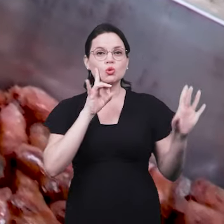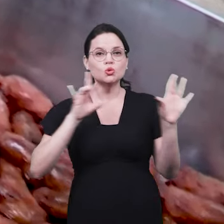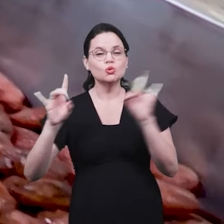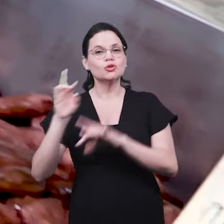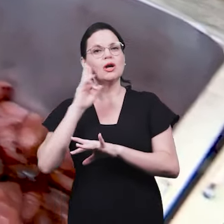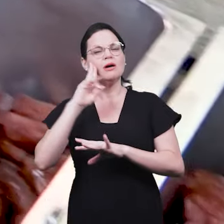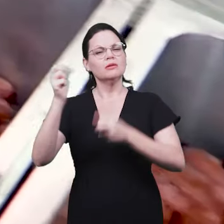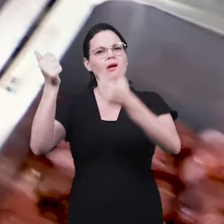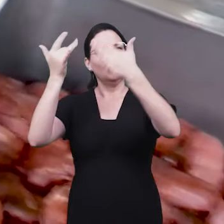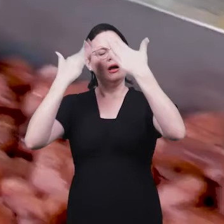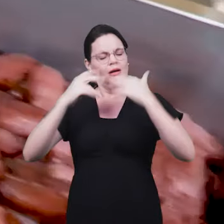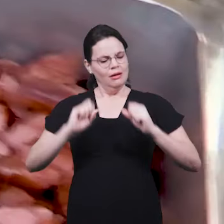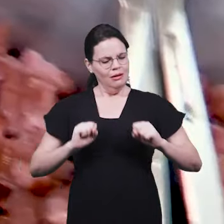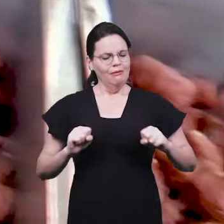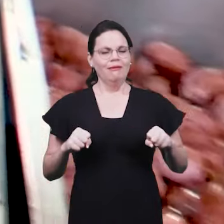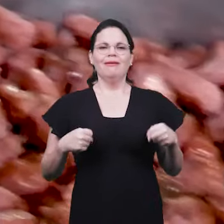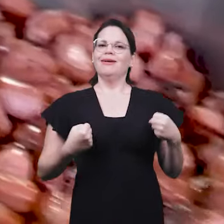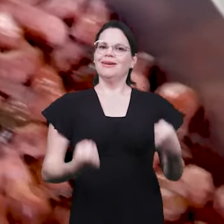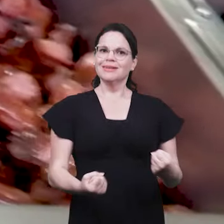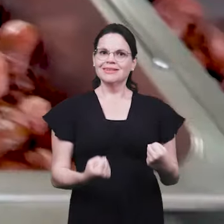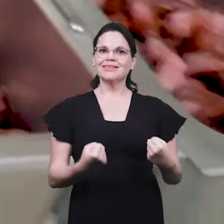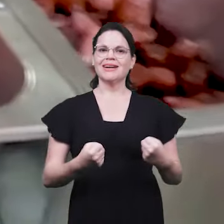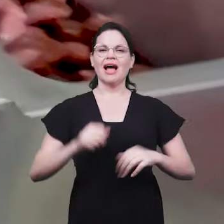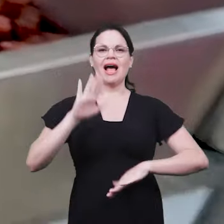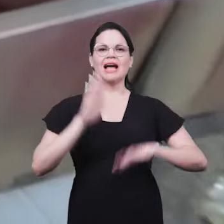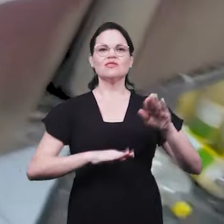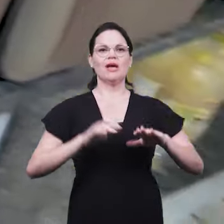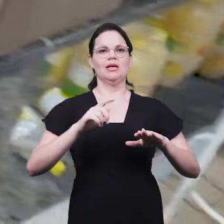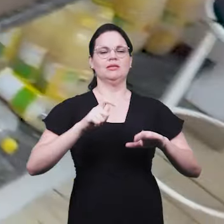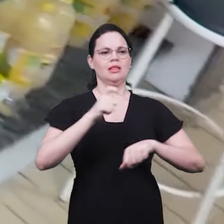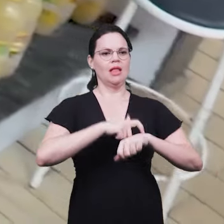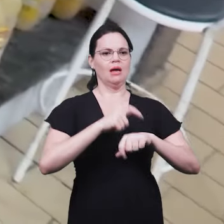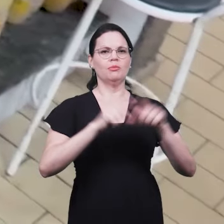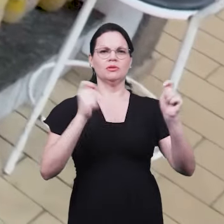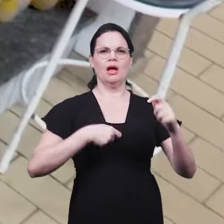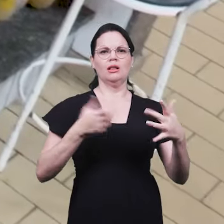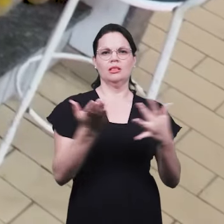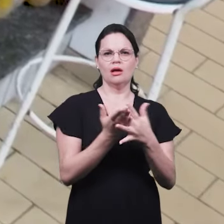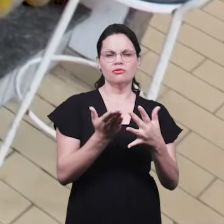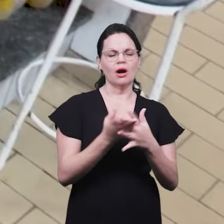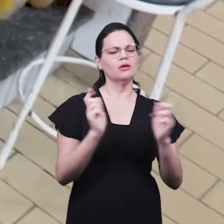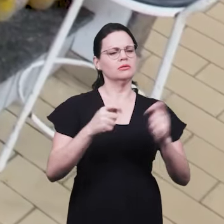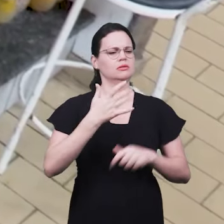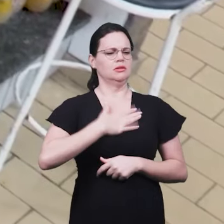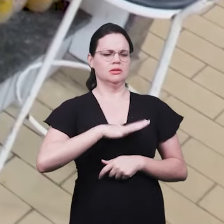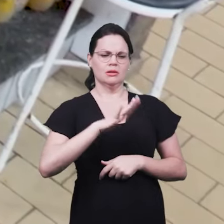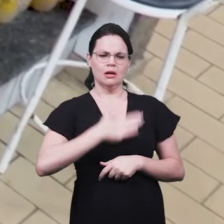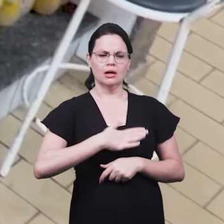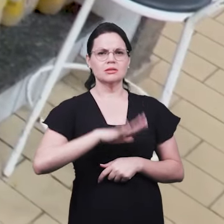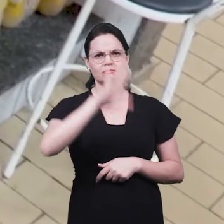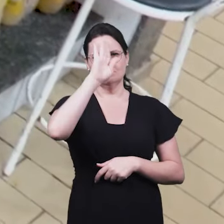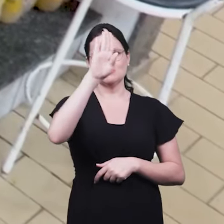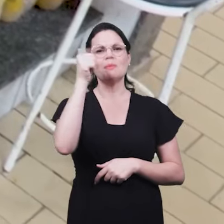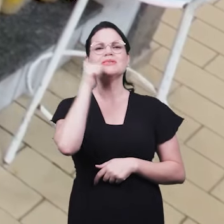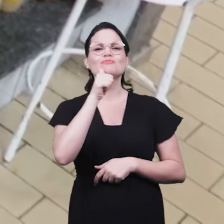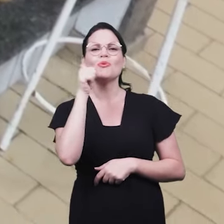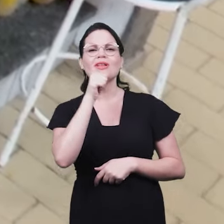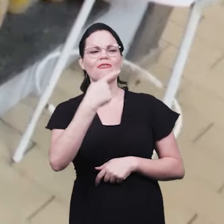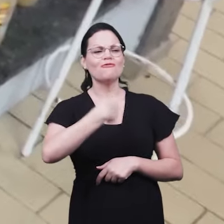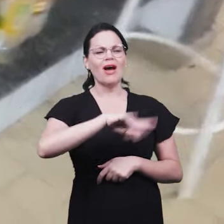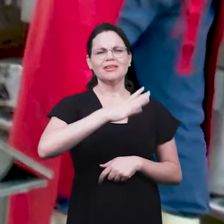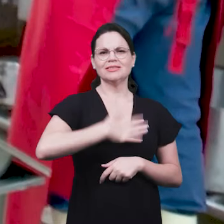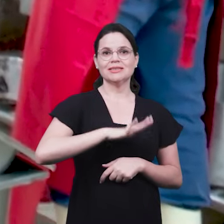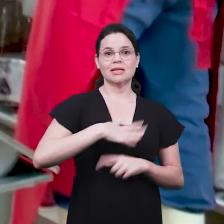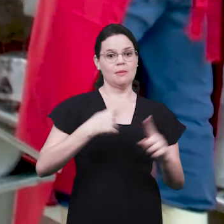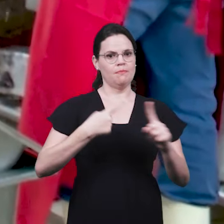E alguns intervalos onde o trabalho diminui, alguns irmãos descansam um pouco mais, principalmente as irmãs, mas o restante, o trabalho